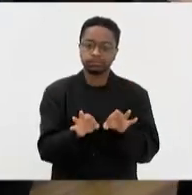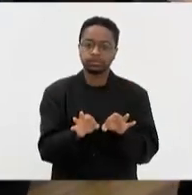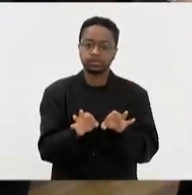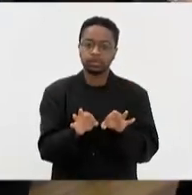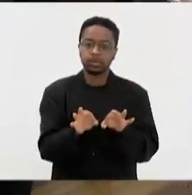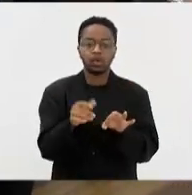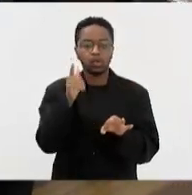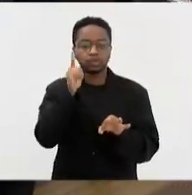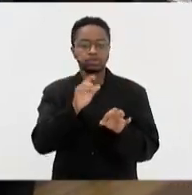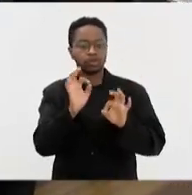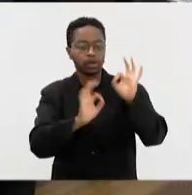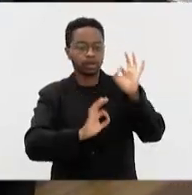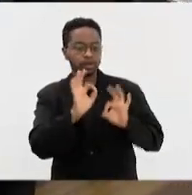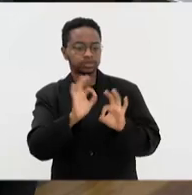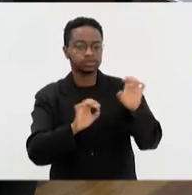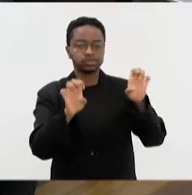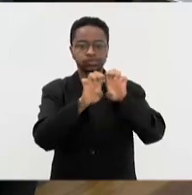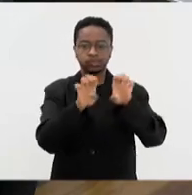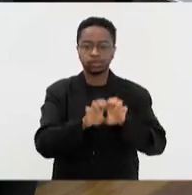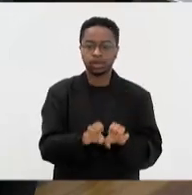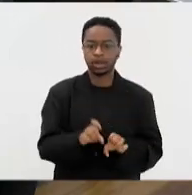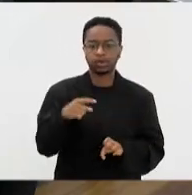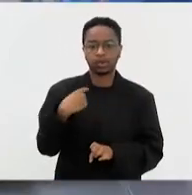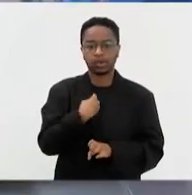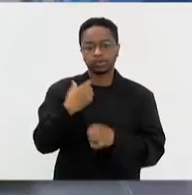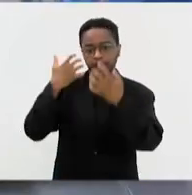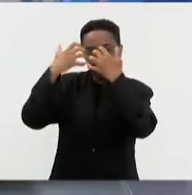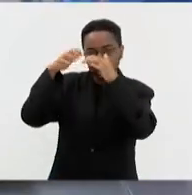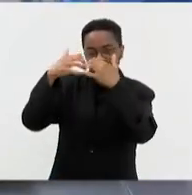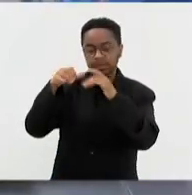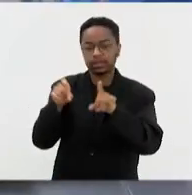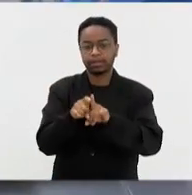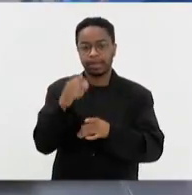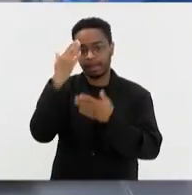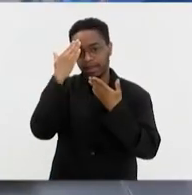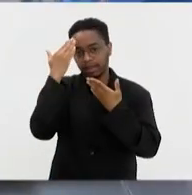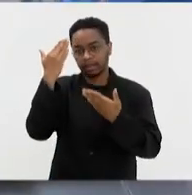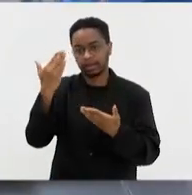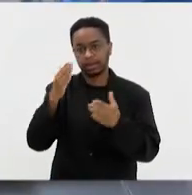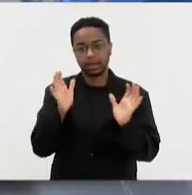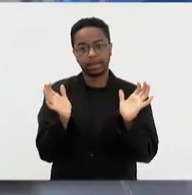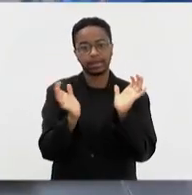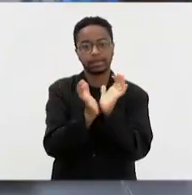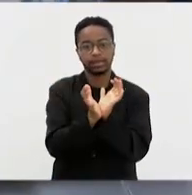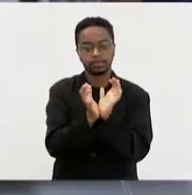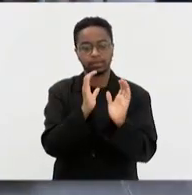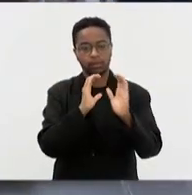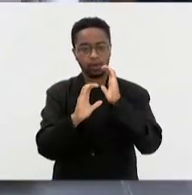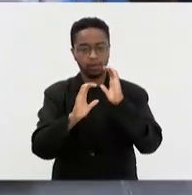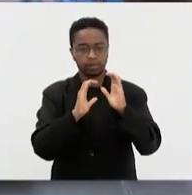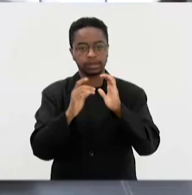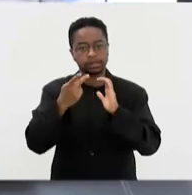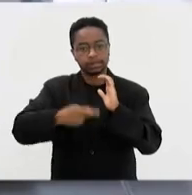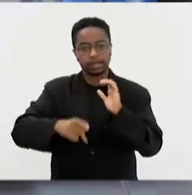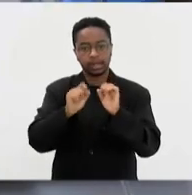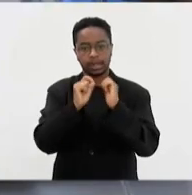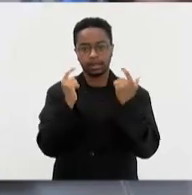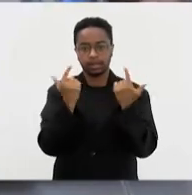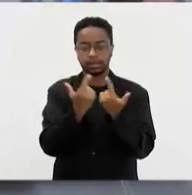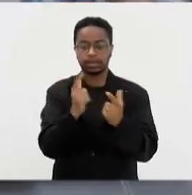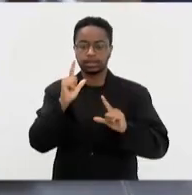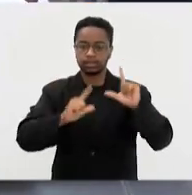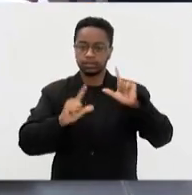condensar, estruturar os nossos pensamentos. Quero agradecer aqui a equipe de comunicação da Alerj, seja a